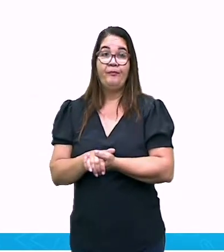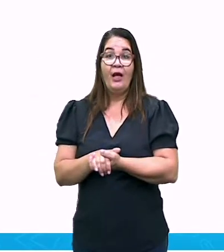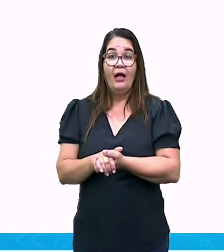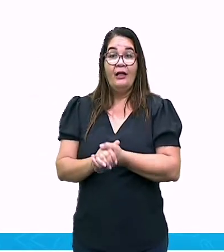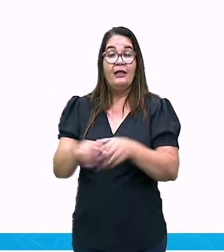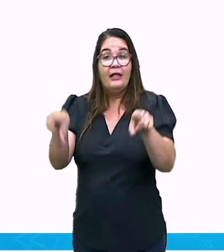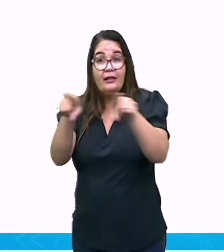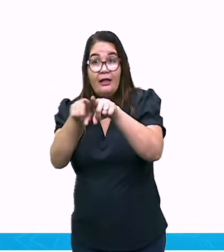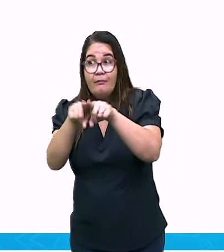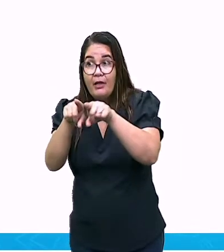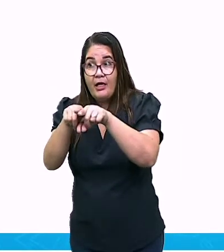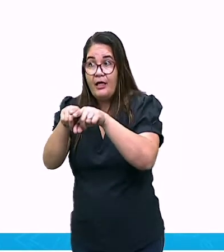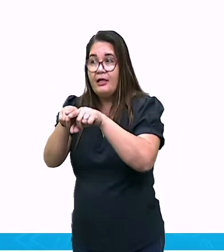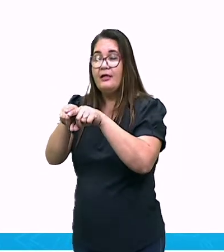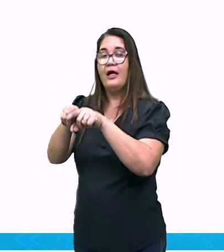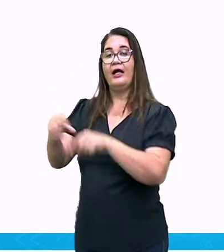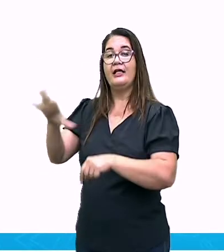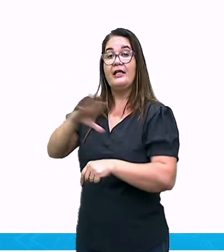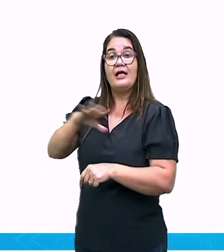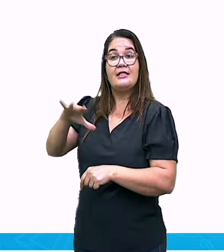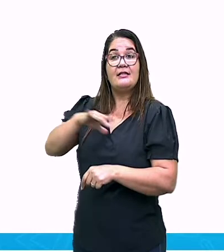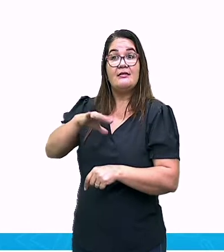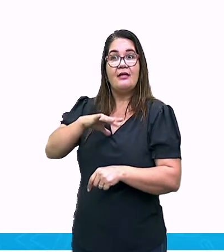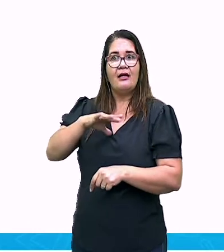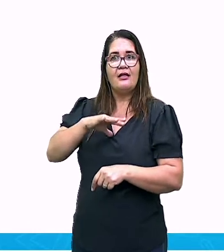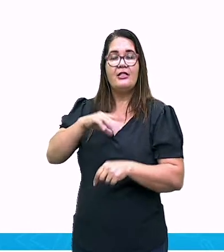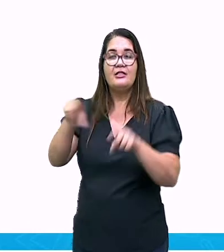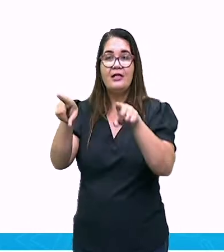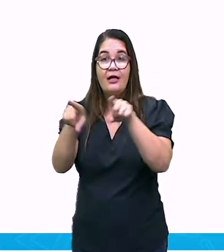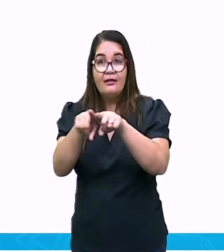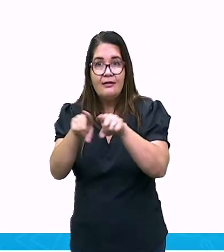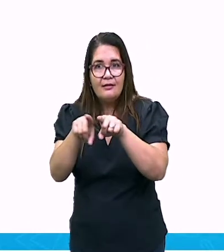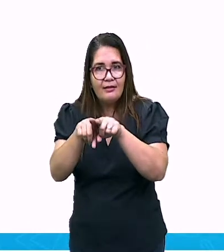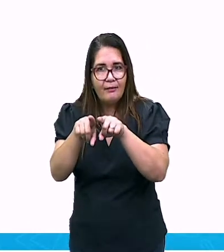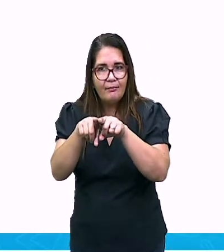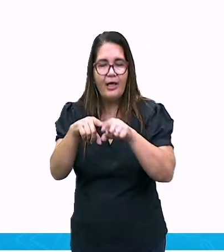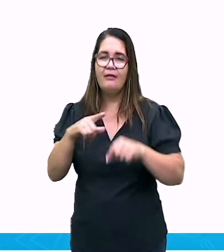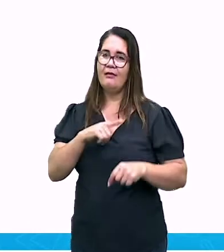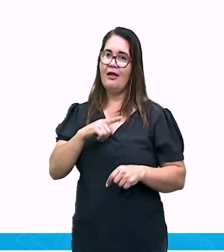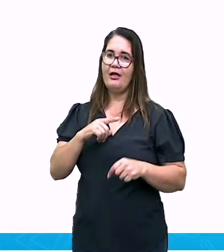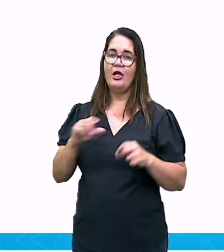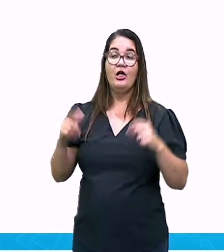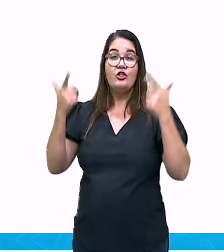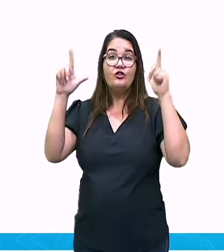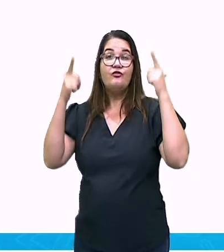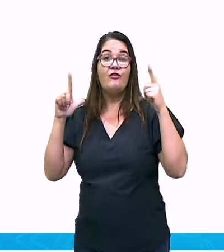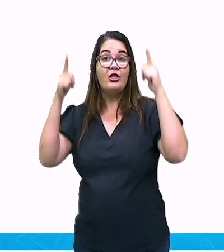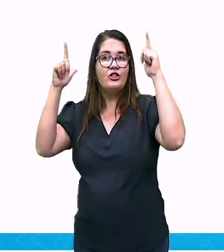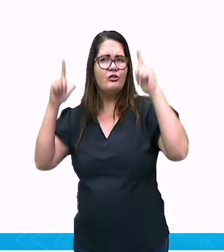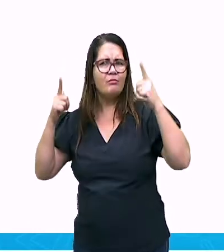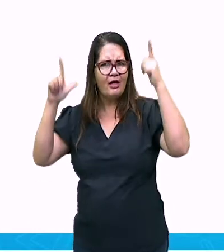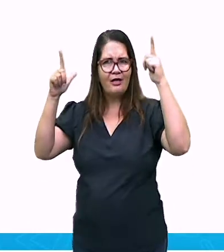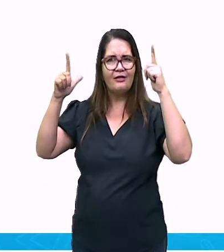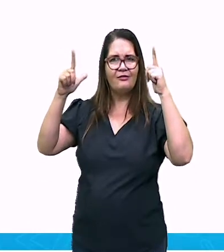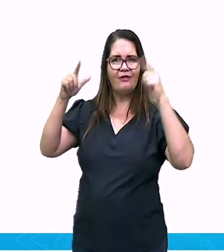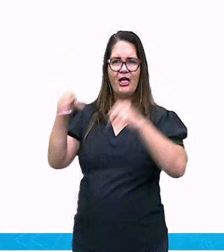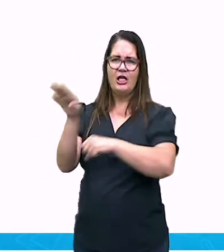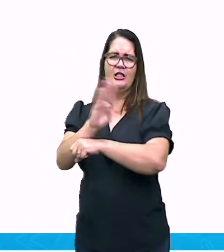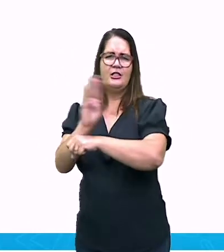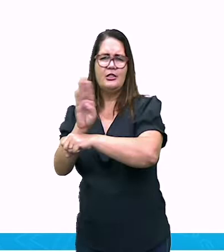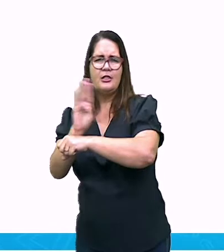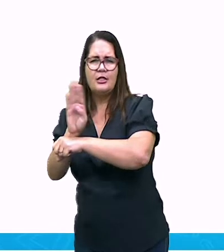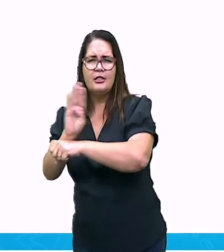Há muitas formas para as pessoas se distraírem na zona urbana, com cinemas,